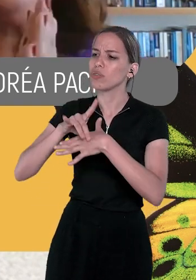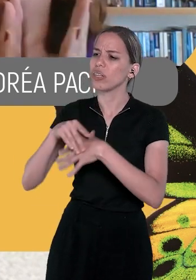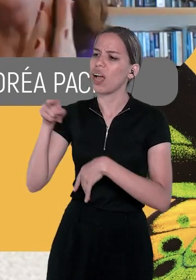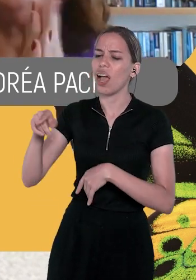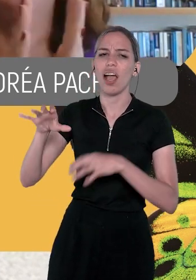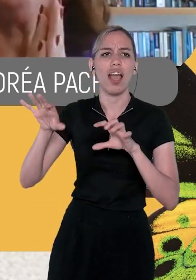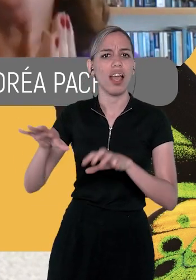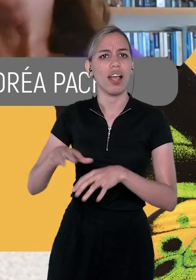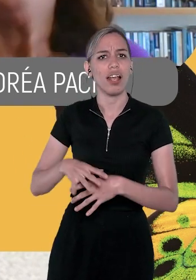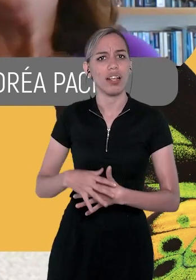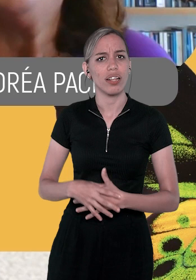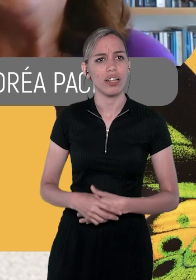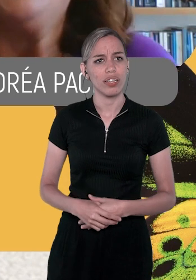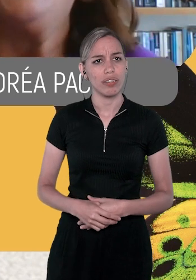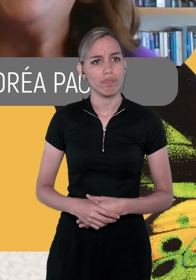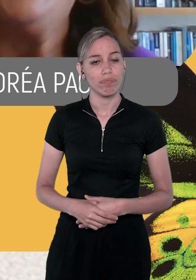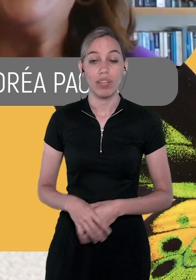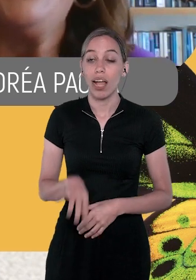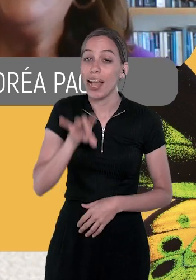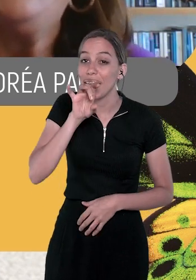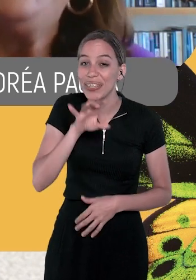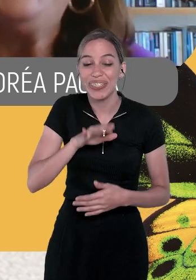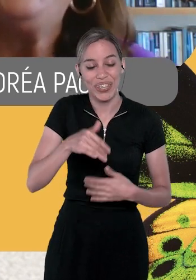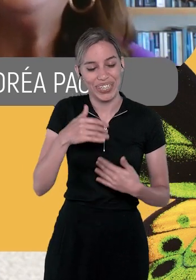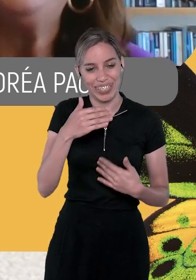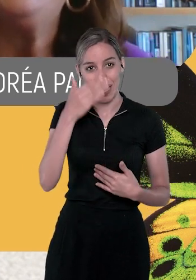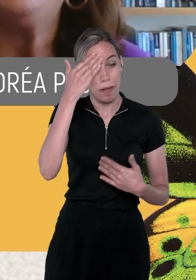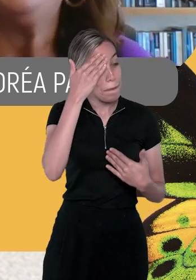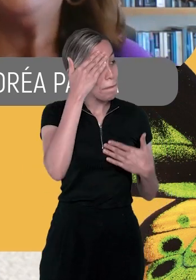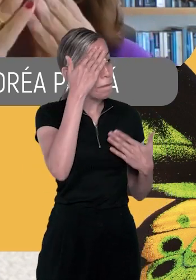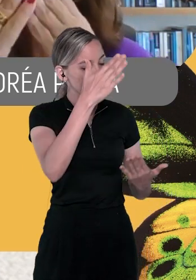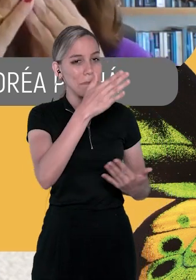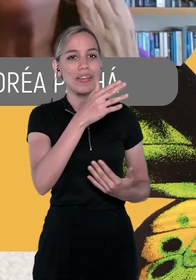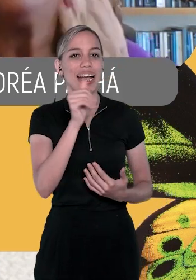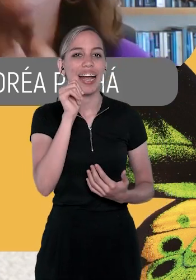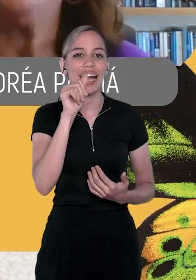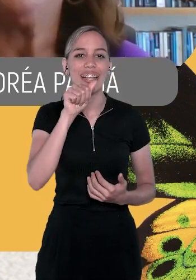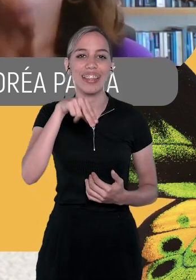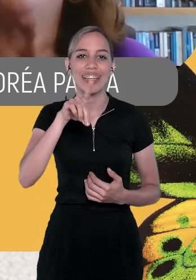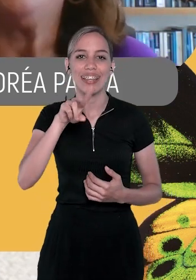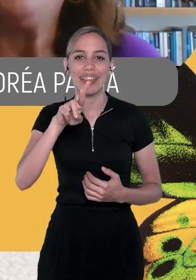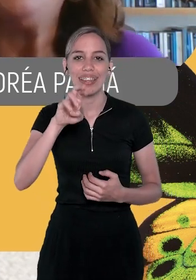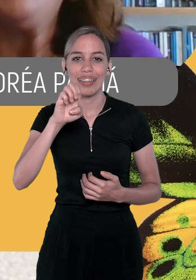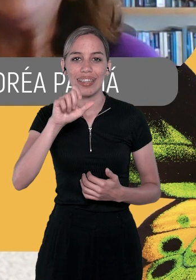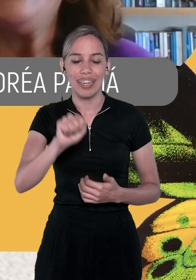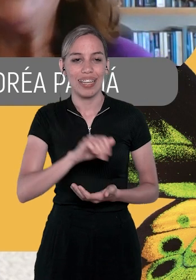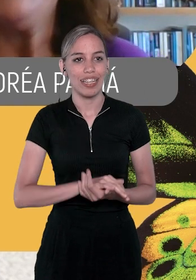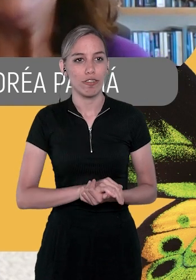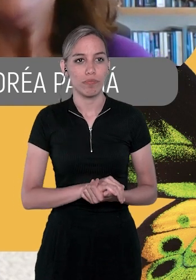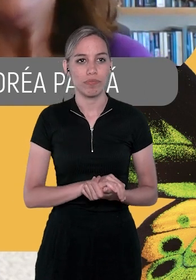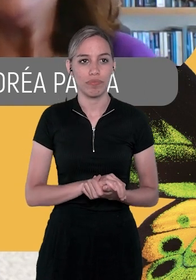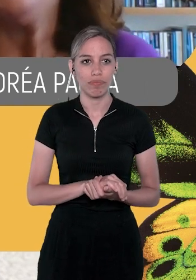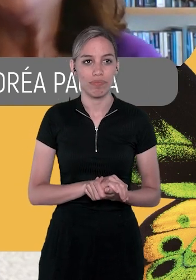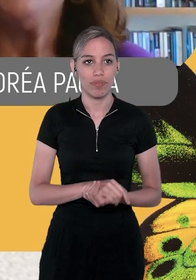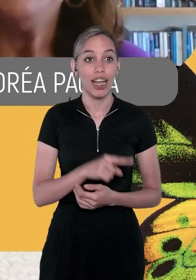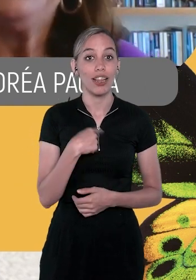É isso. É isso. Obrigado, Andréia. Obrigadíssimo. E tem mais aí, viu, gente? Nós ainda vamos falar